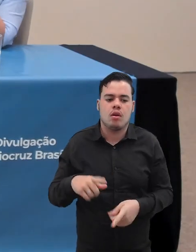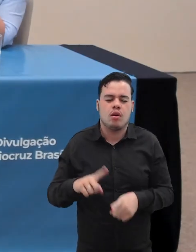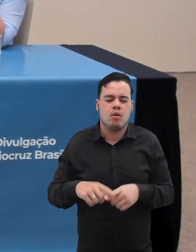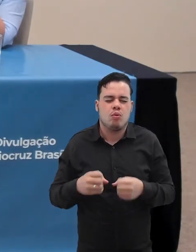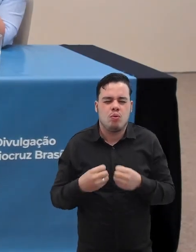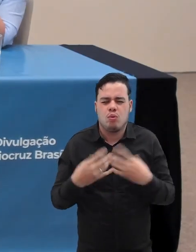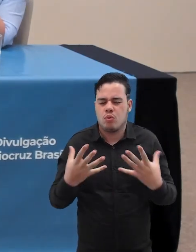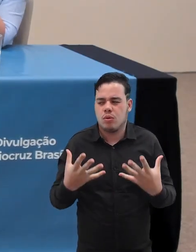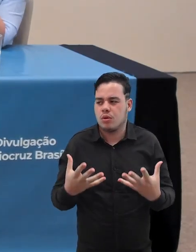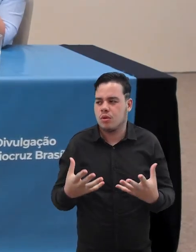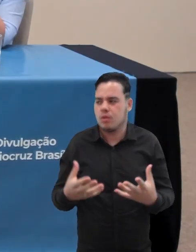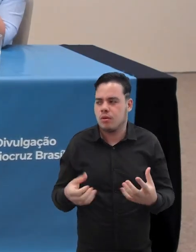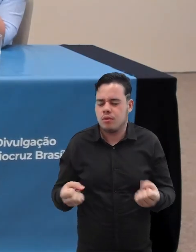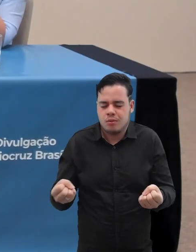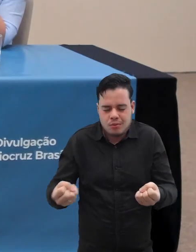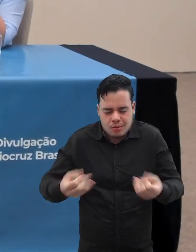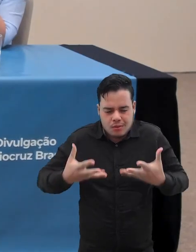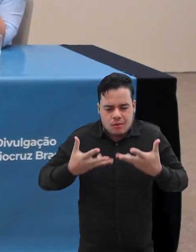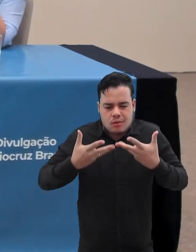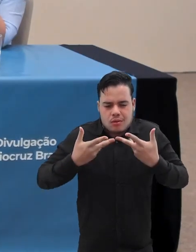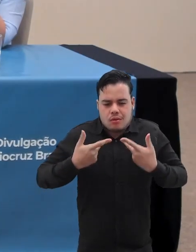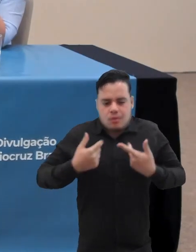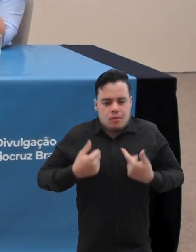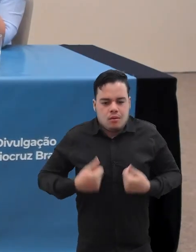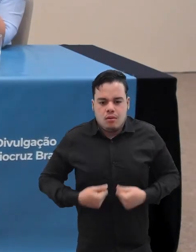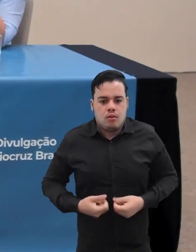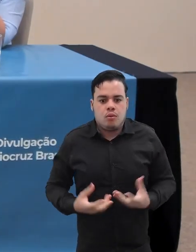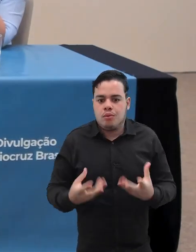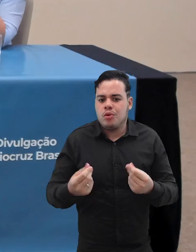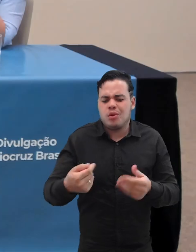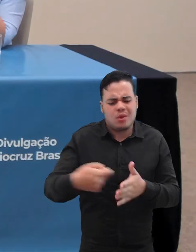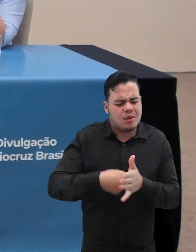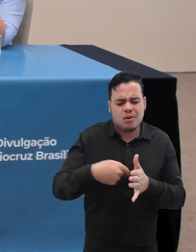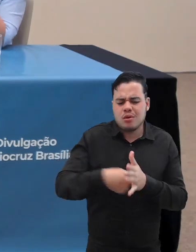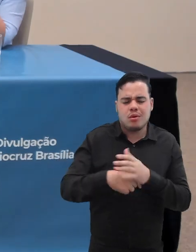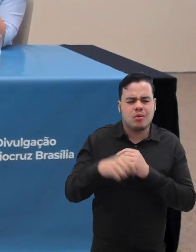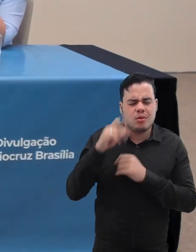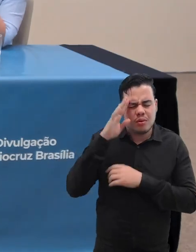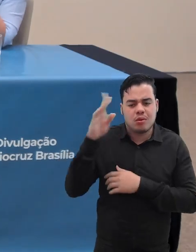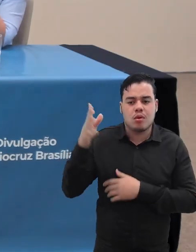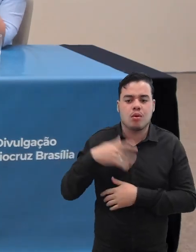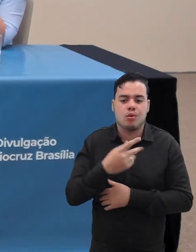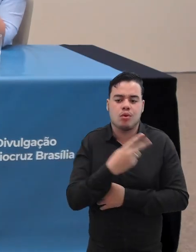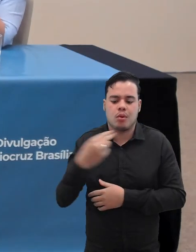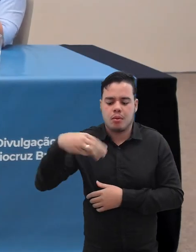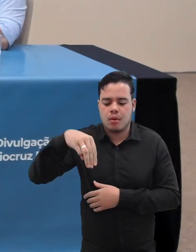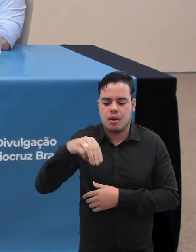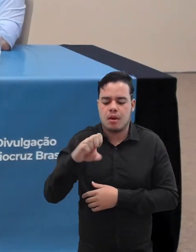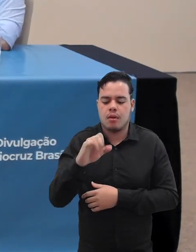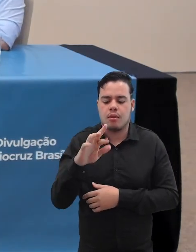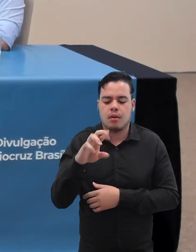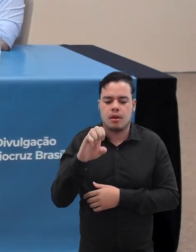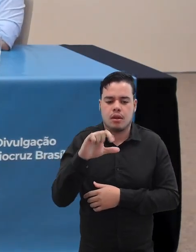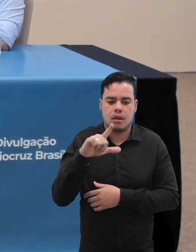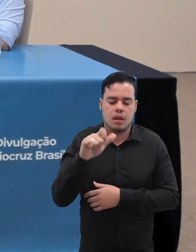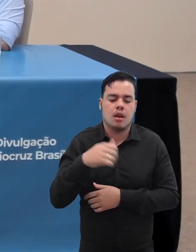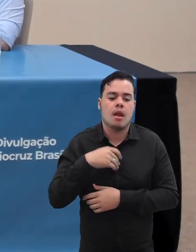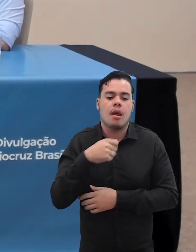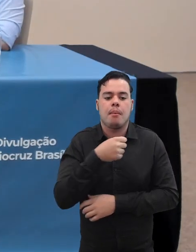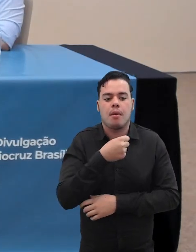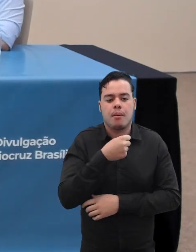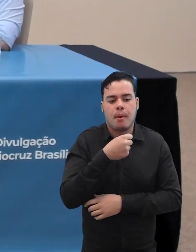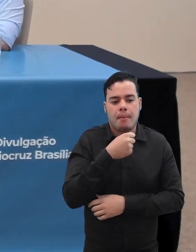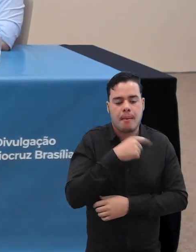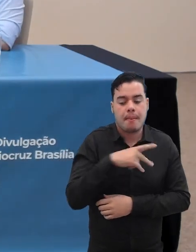bastante inspiradora, com muitas questões. Então, eu sou Mariela de Oliveira Costa, eu sou jornalista de ciência há